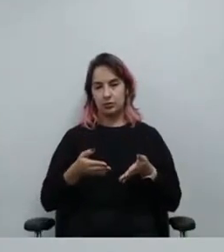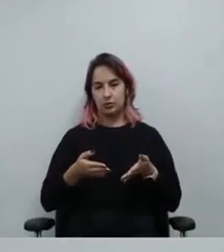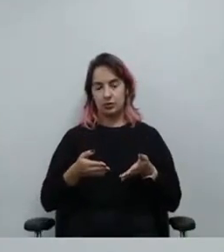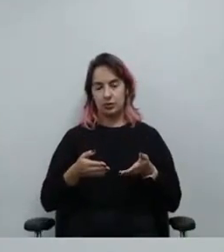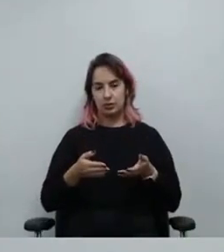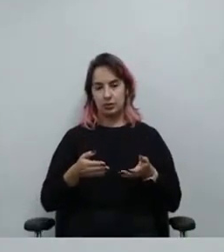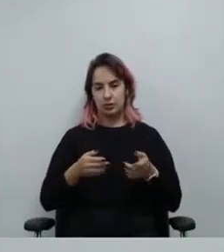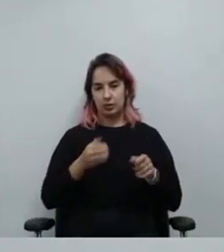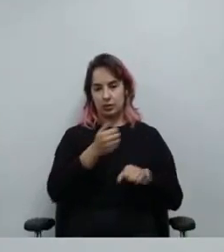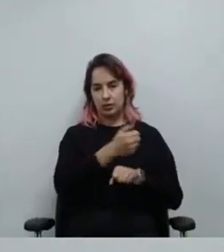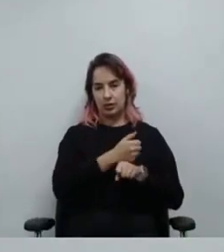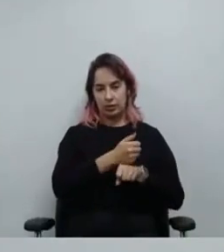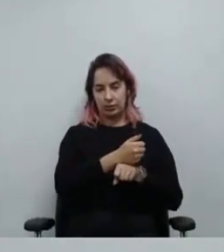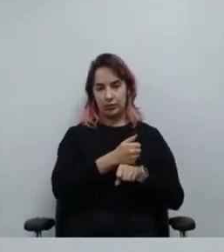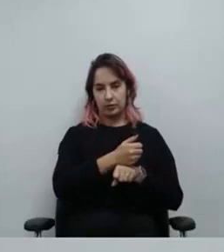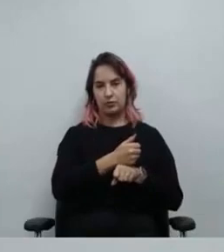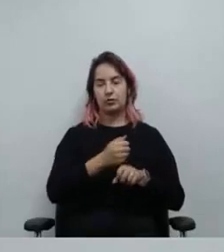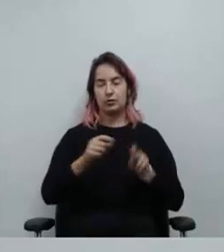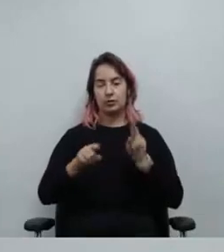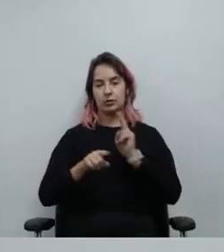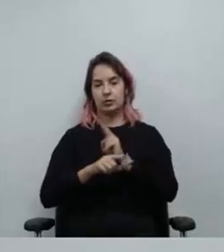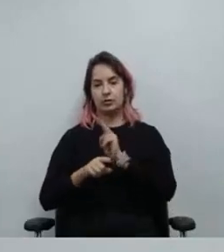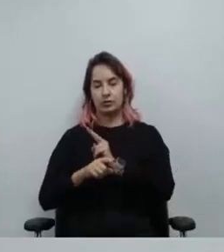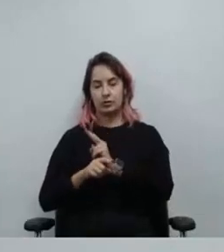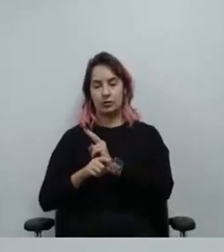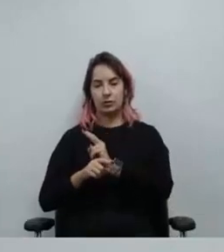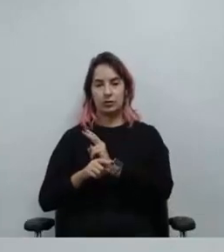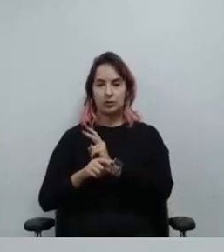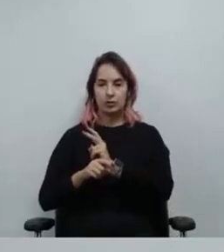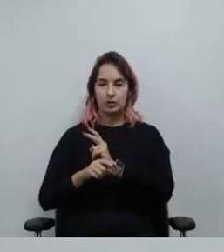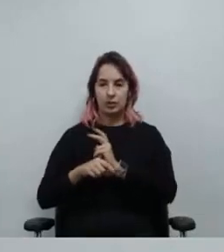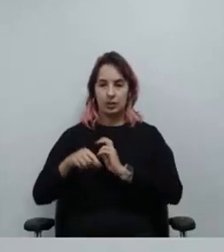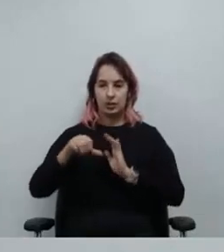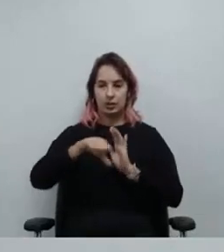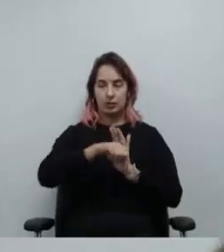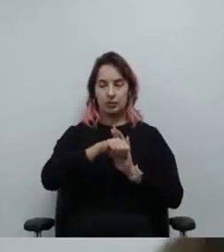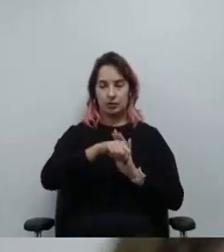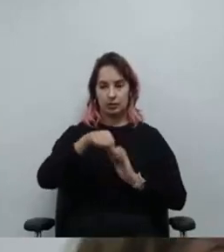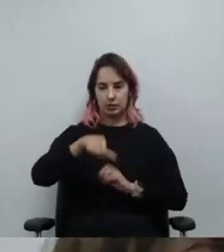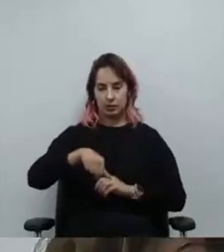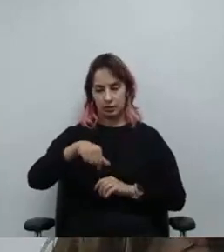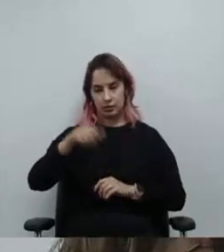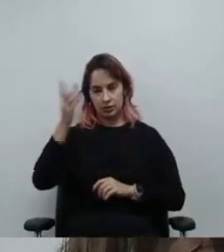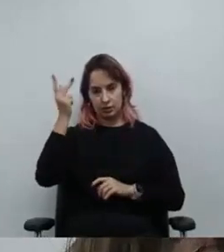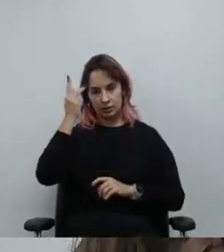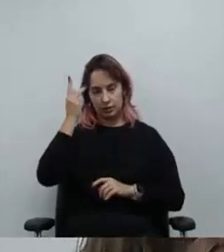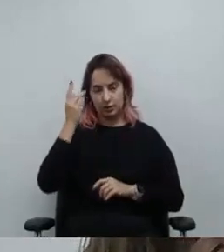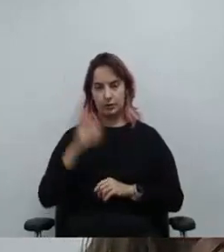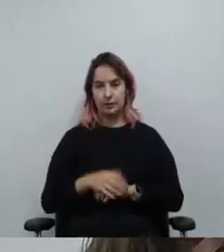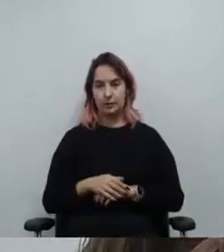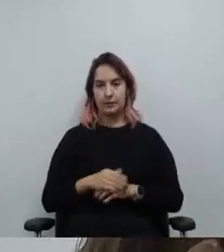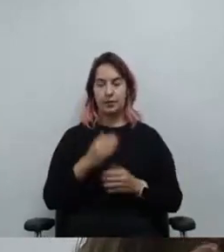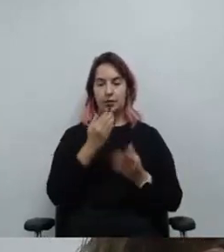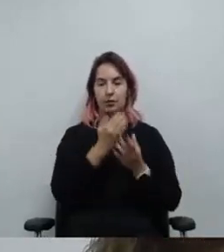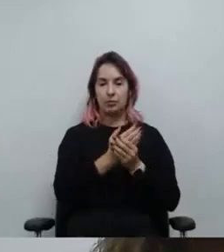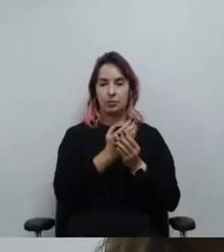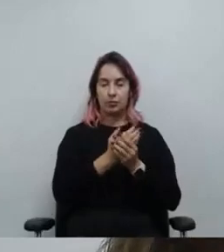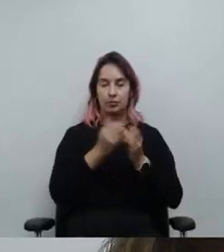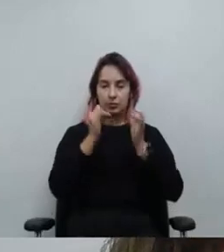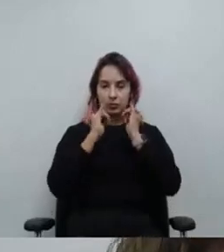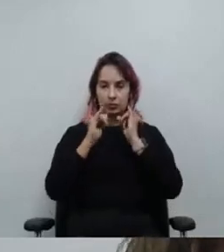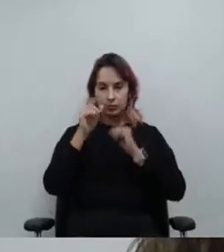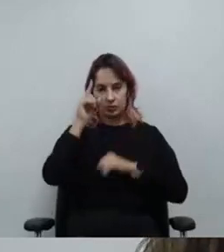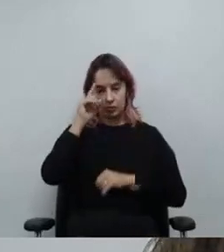cargo de defensor assessor da Divisão de Atendimento Inicial Criminal da capital. Anexo ao processo, a lista de antiguidade publicada